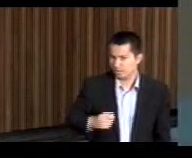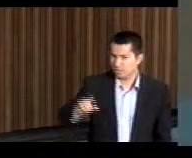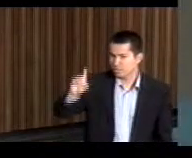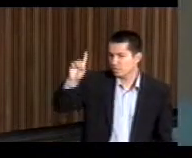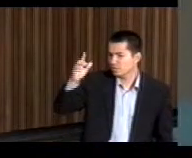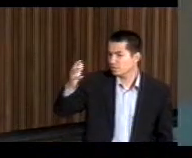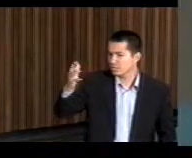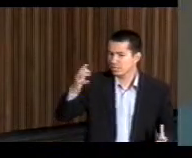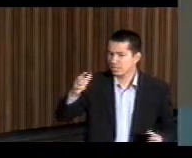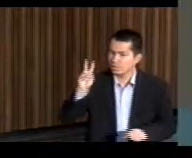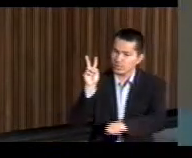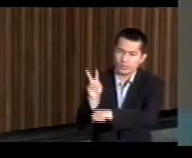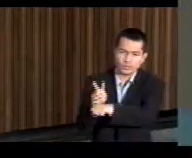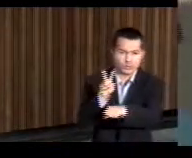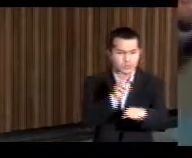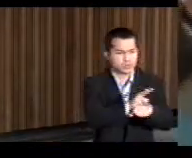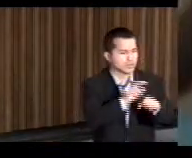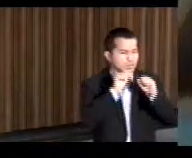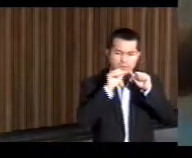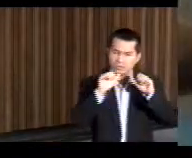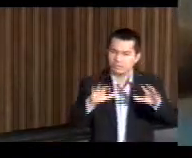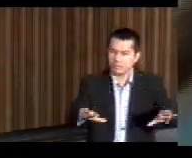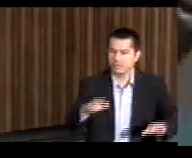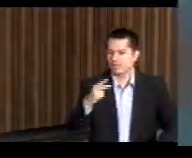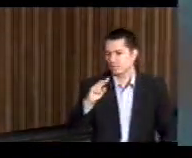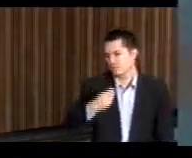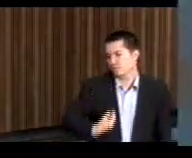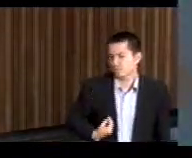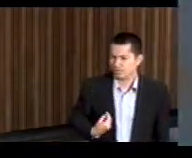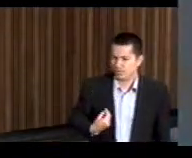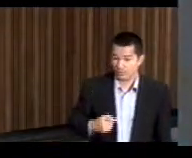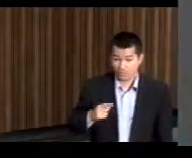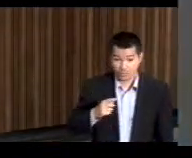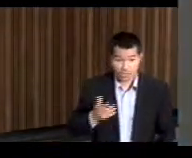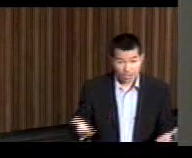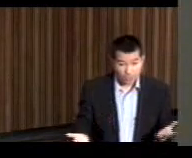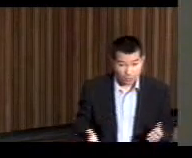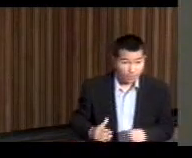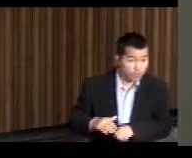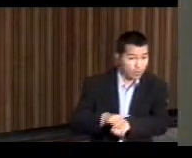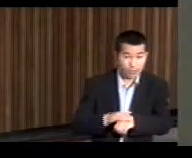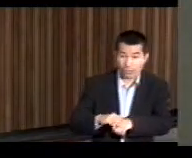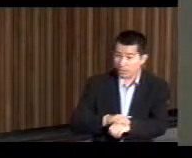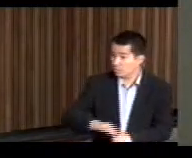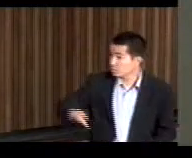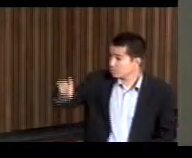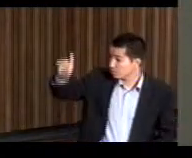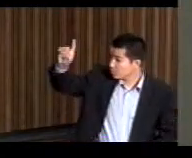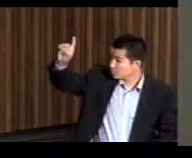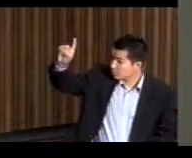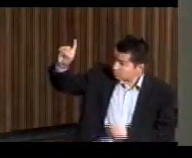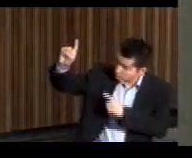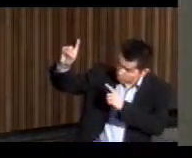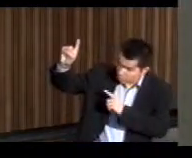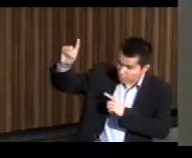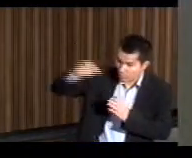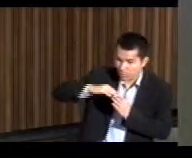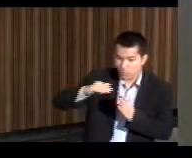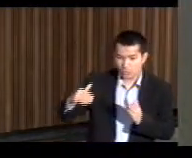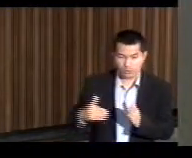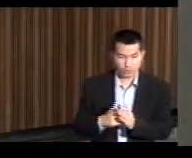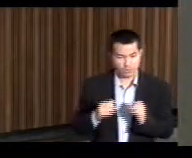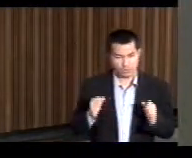pela fé, porque você vai falar com o Deus Todo-Poderoso. O que é que aflige o teu coração hoje?